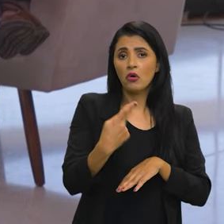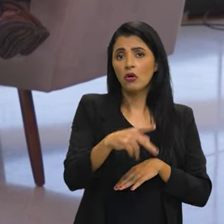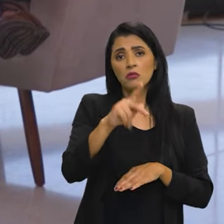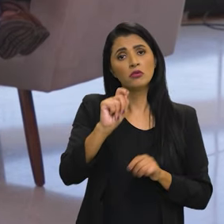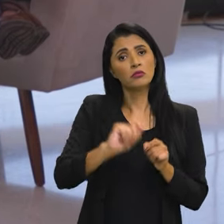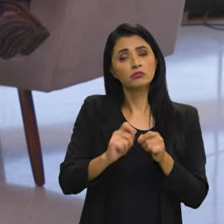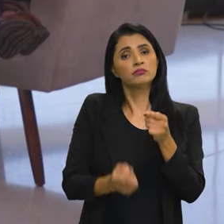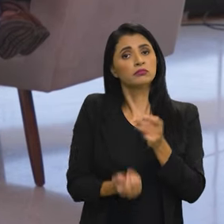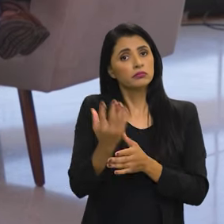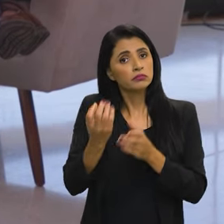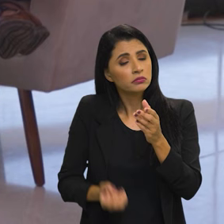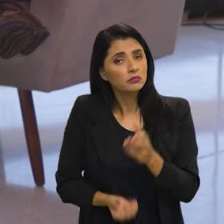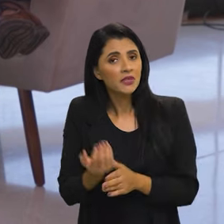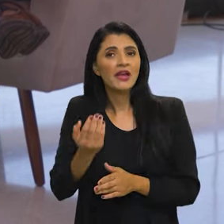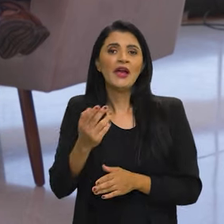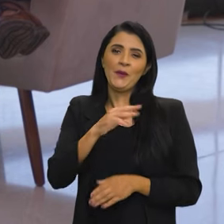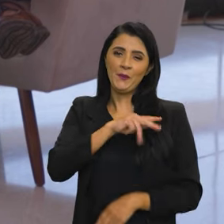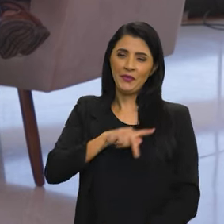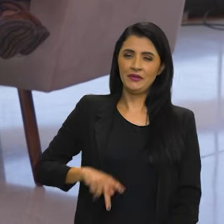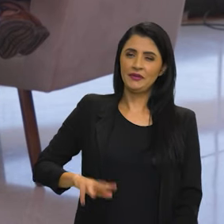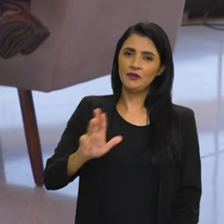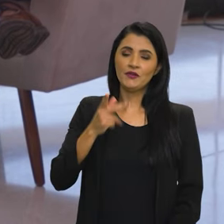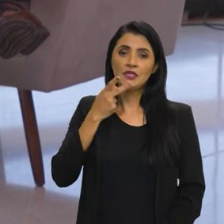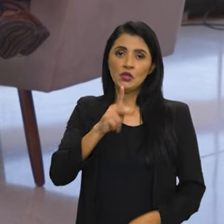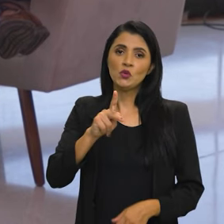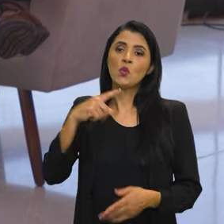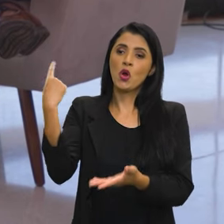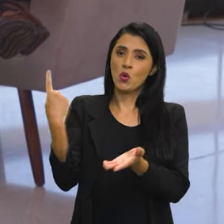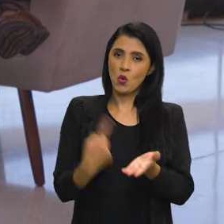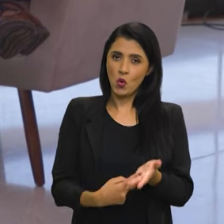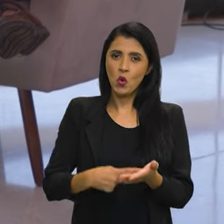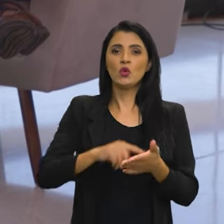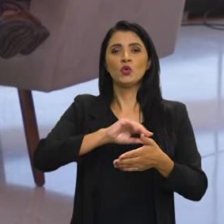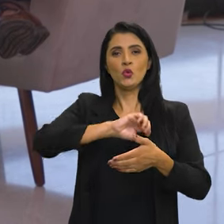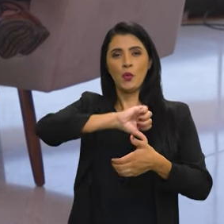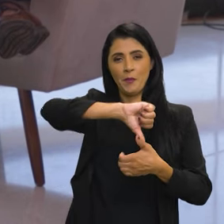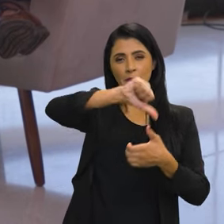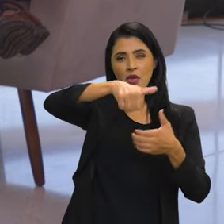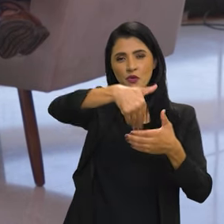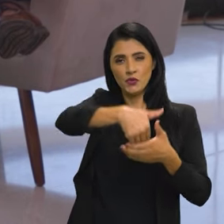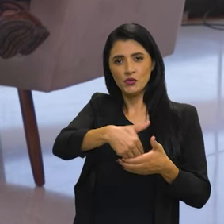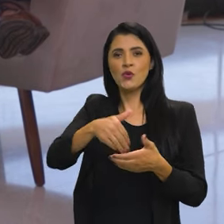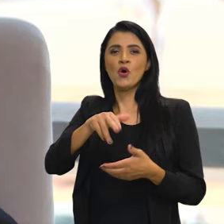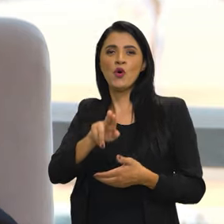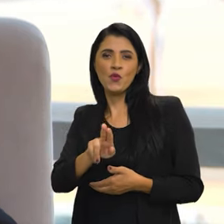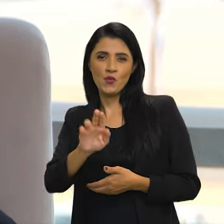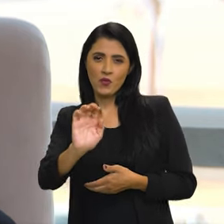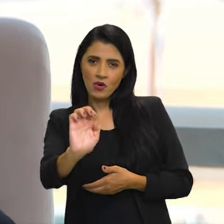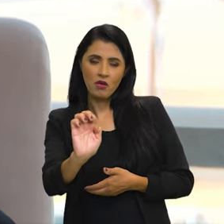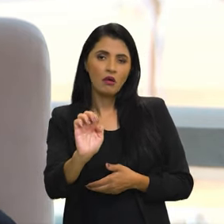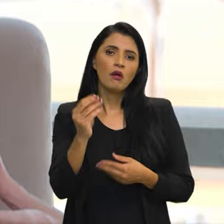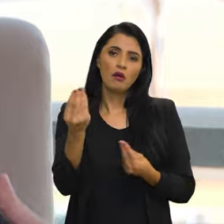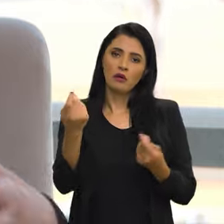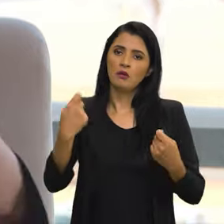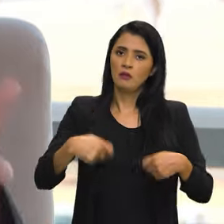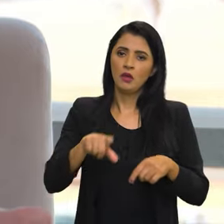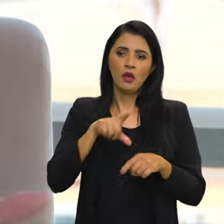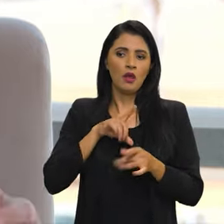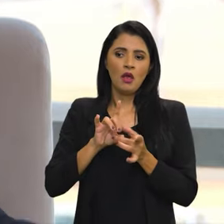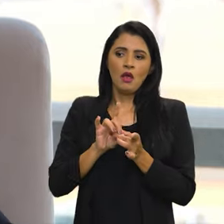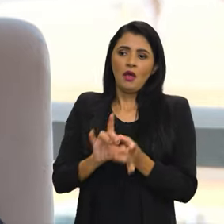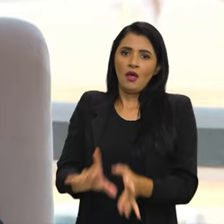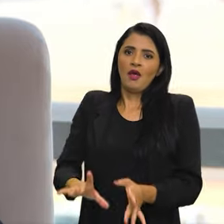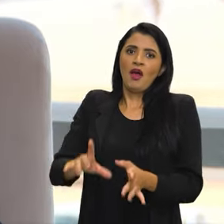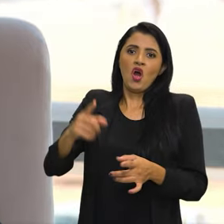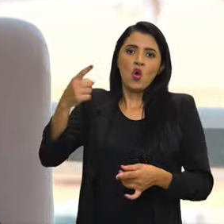O presidente Lula tem falado muito sobre o Acordo União Europeia-Mercosul de que a gente não pode abrir mão de um instrumento de política pública que são as